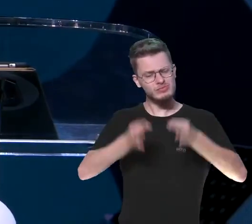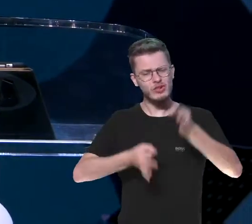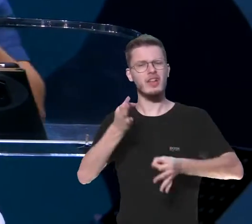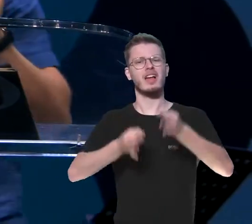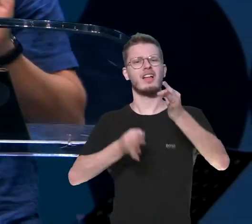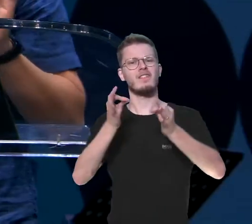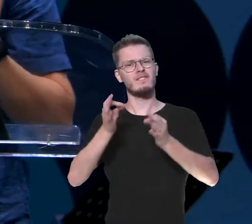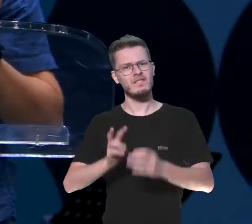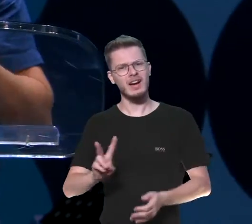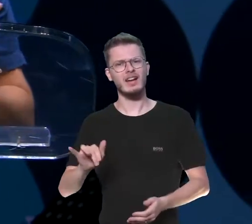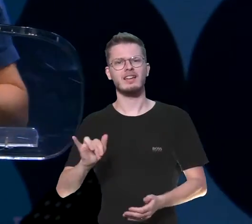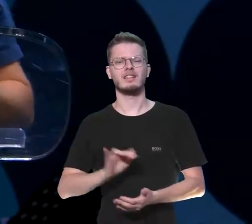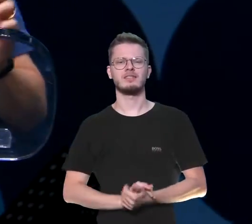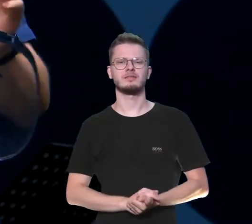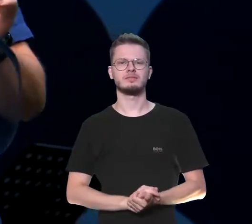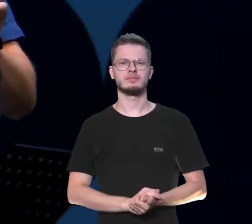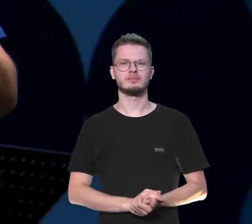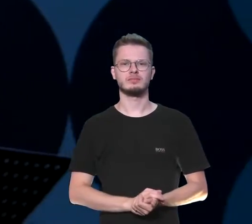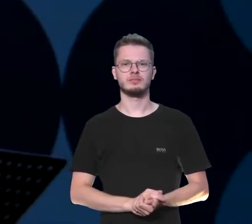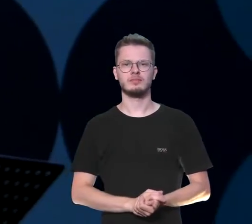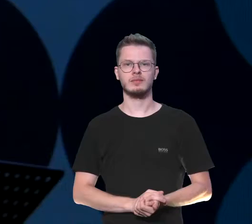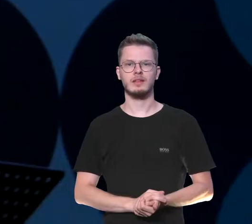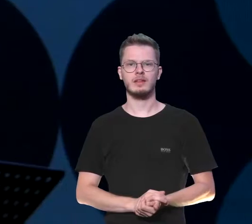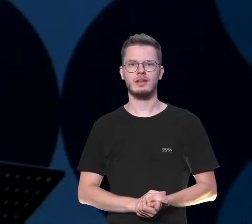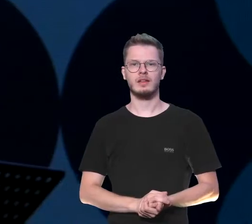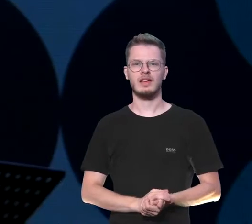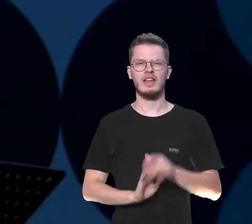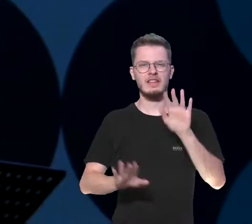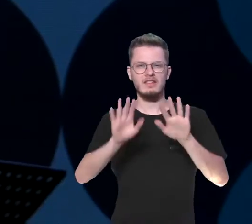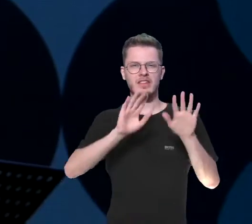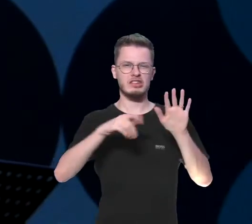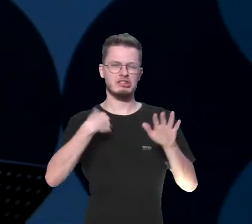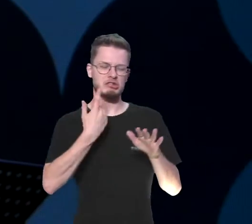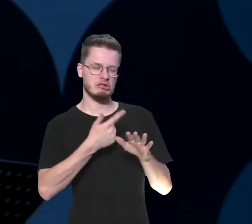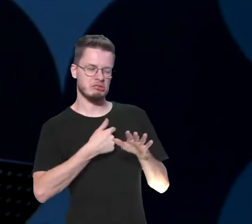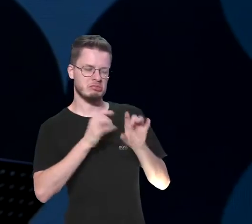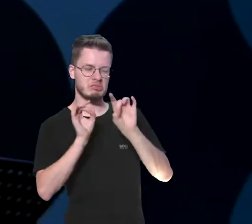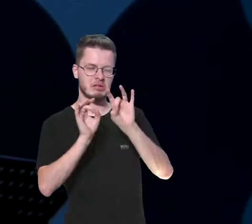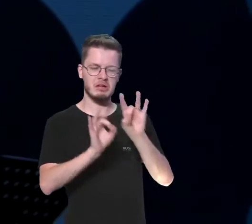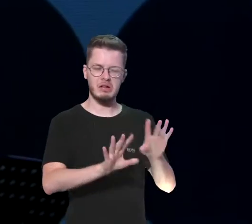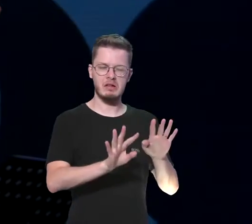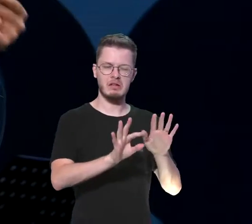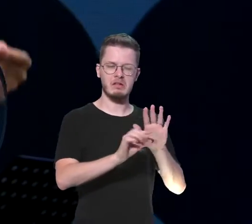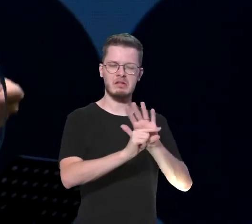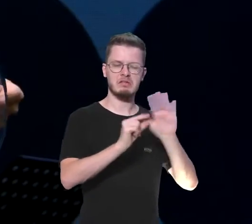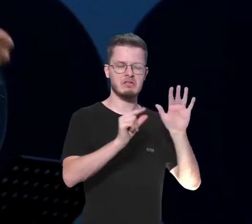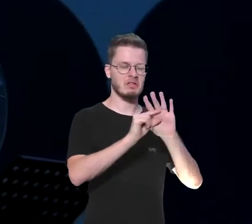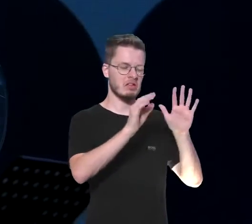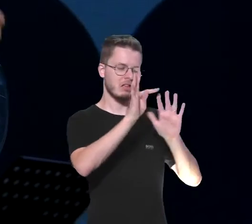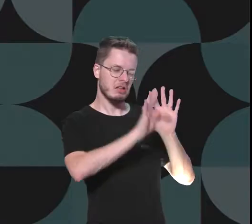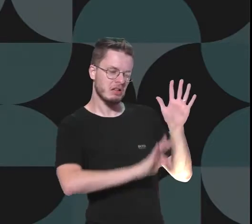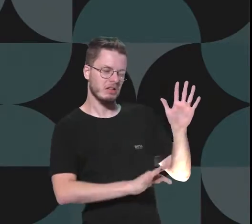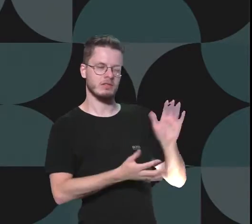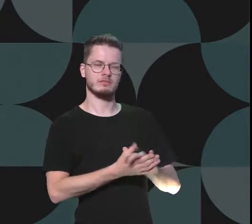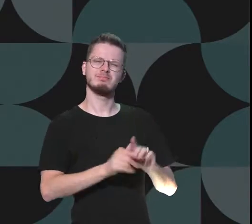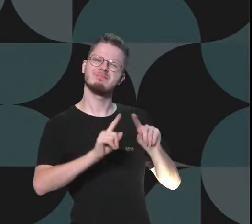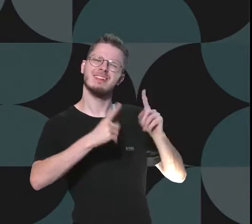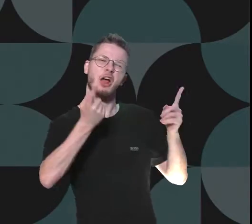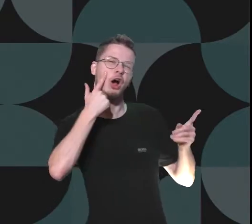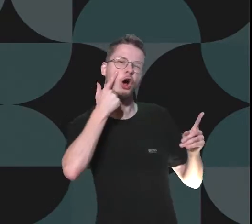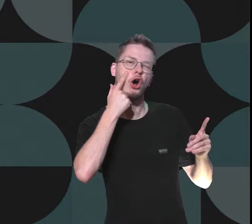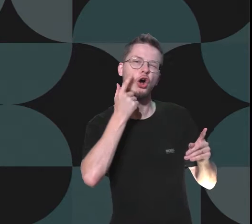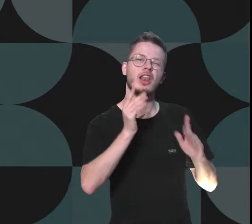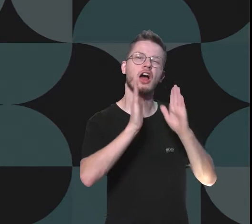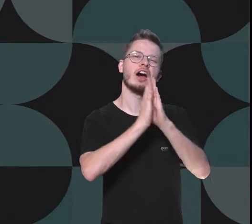palavra com negligência, mas olha só, quando você olha para o Pai Nosso, Perdoai as nossas ofensas,